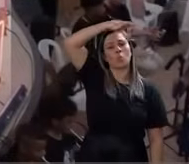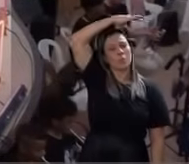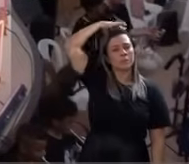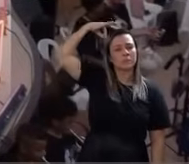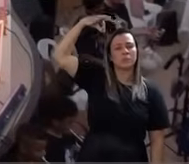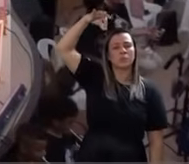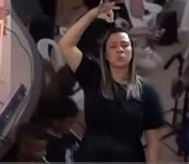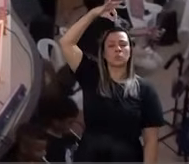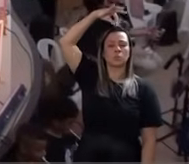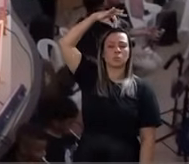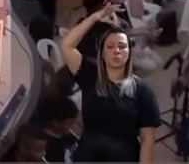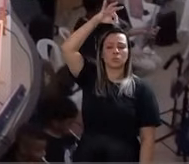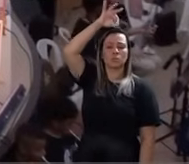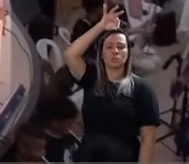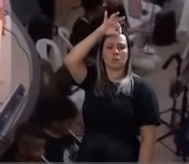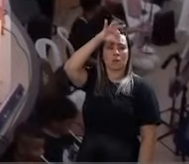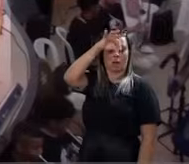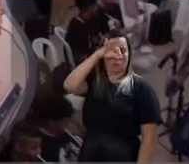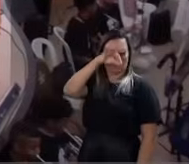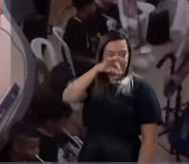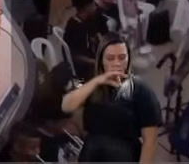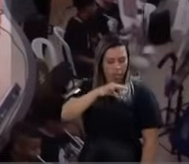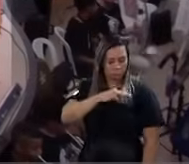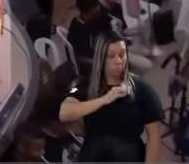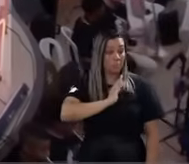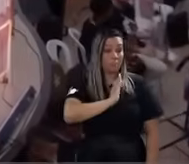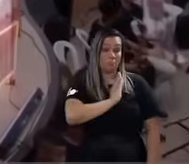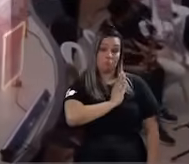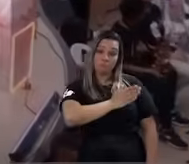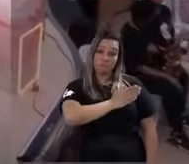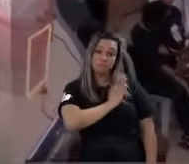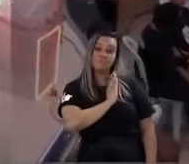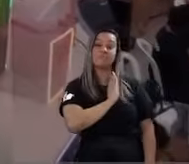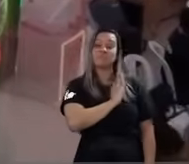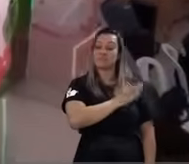Consolador já veio em mim